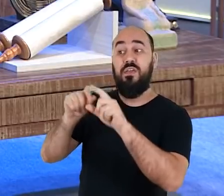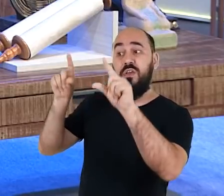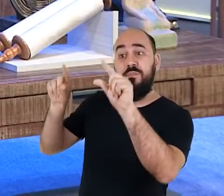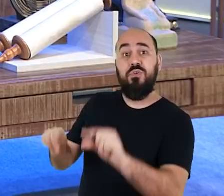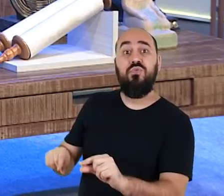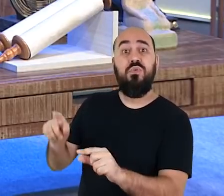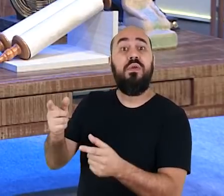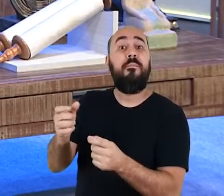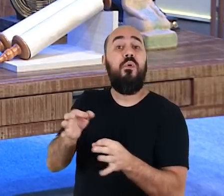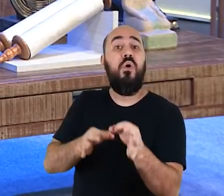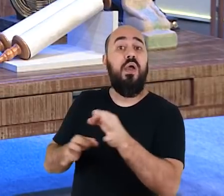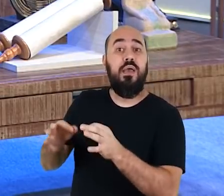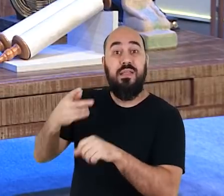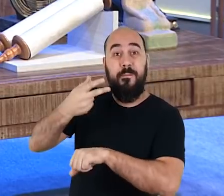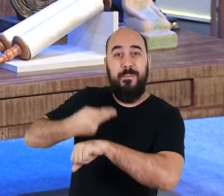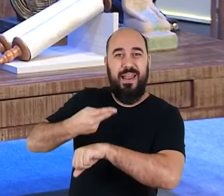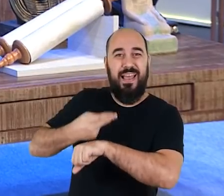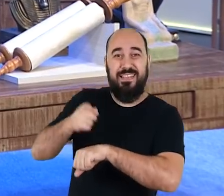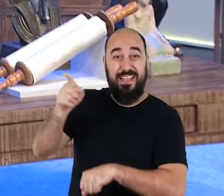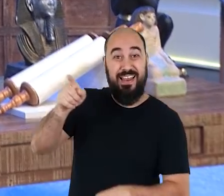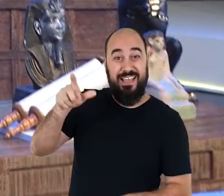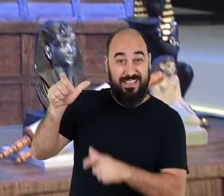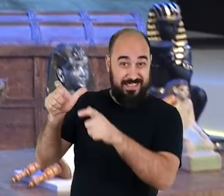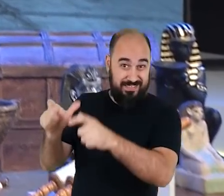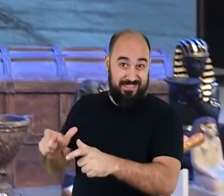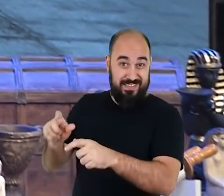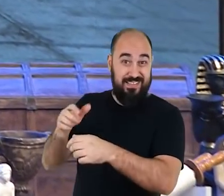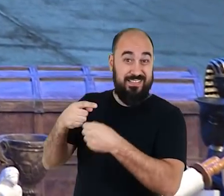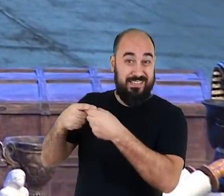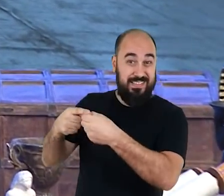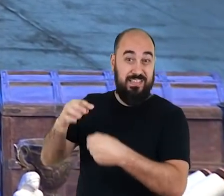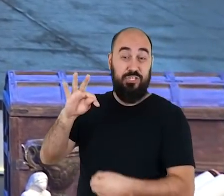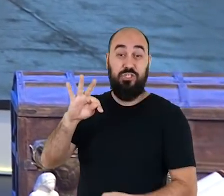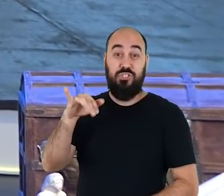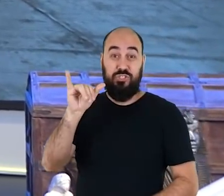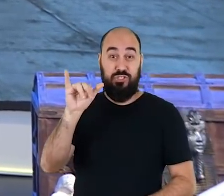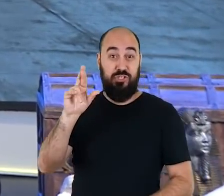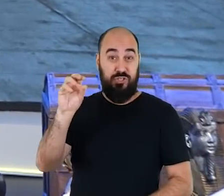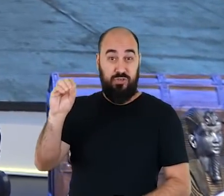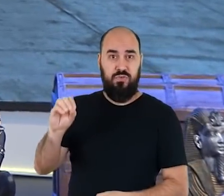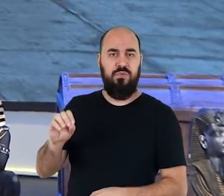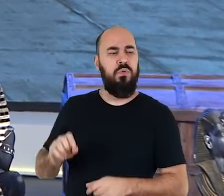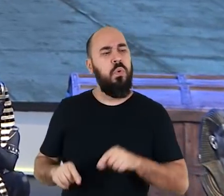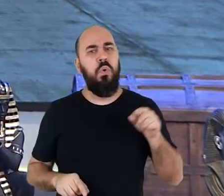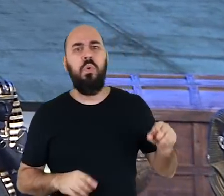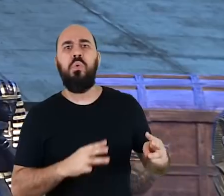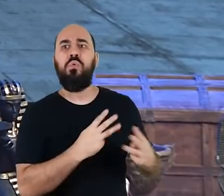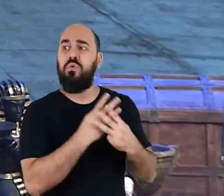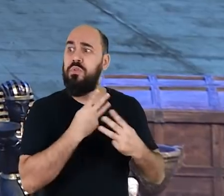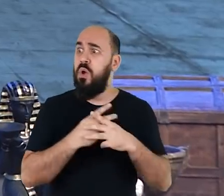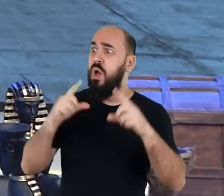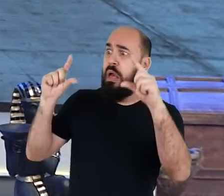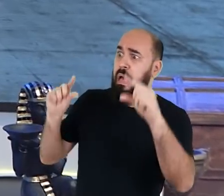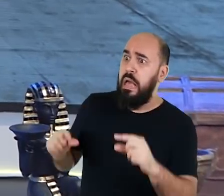sabe o que aconteceu? Essa é uma outra história que eu tenho que contar em pé para você. Os judeus, mesmo sem ter licença na